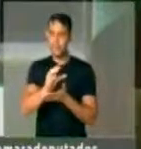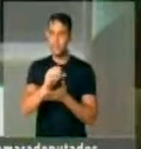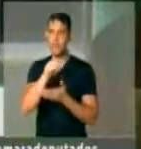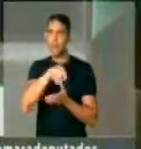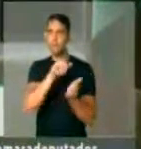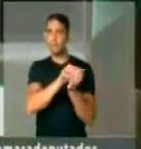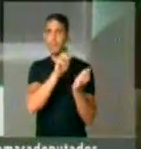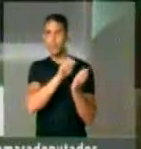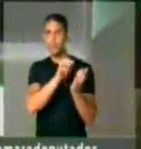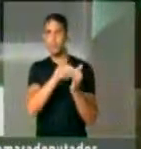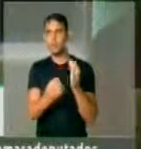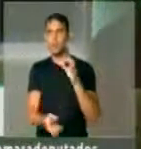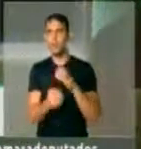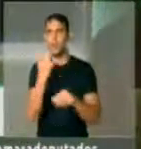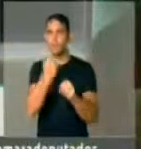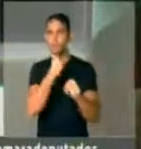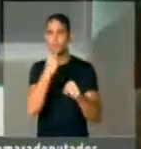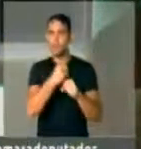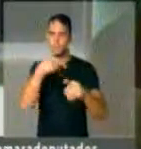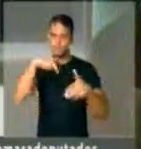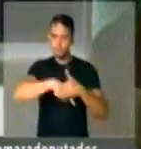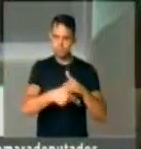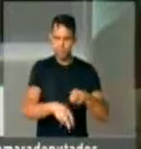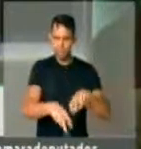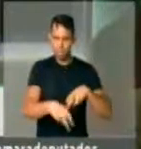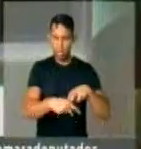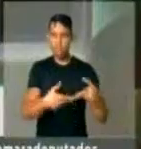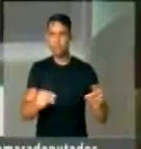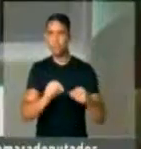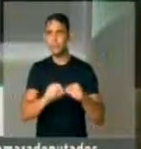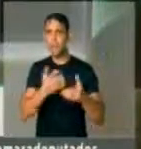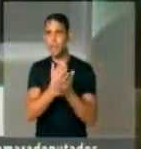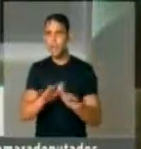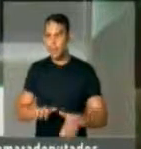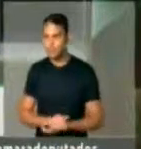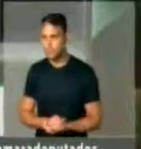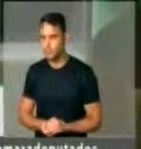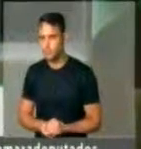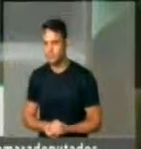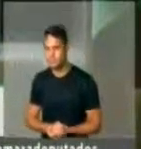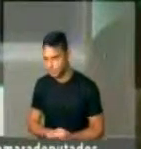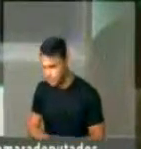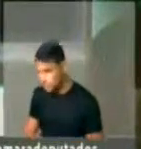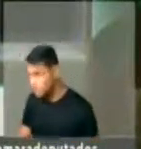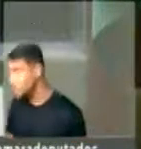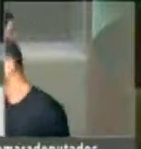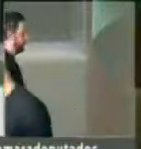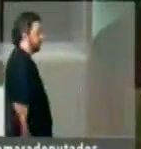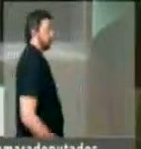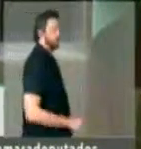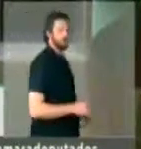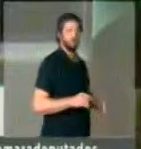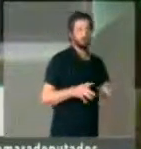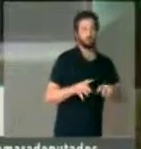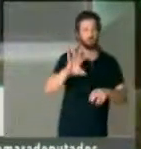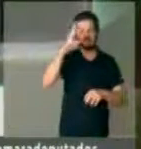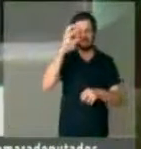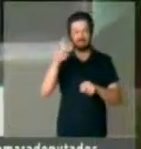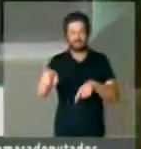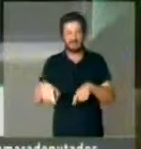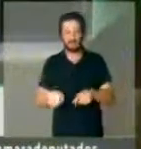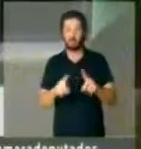em Pernambuco na construção de cisternas. A seca hoje já arrasa não apenas o sertão, mas também o agreste. Tem